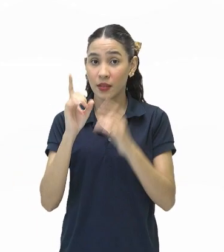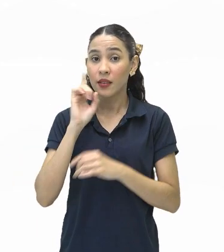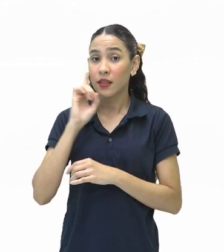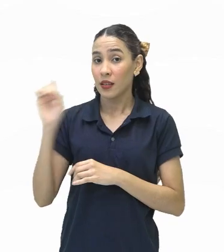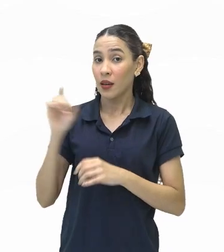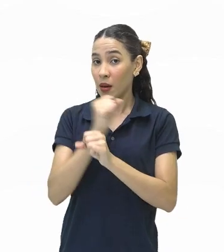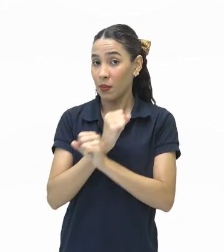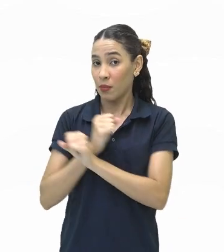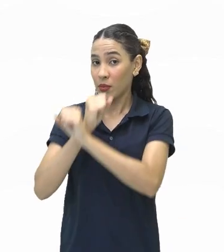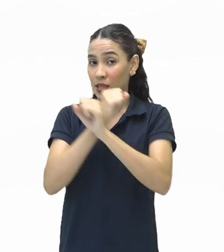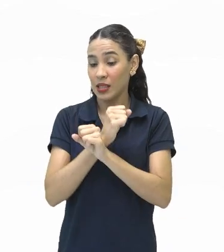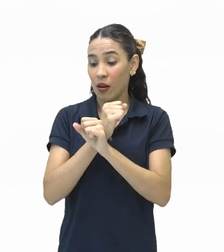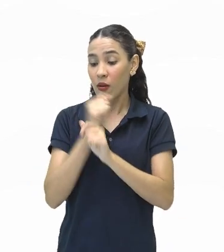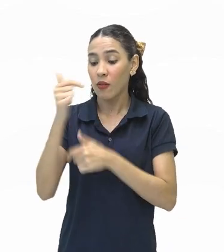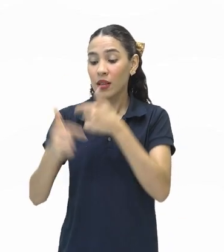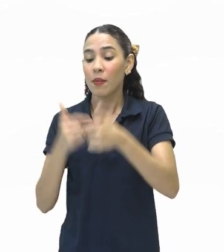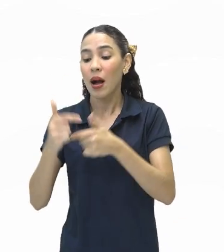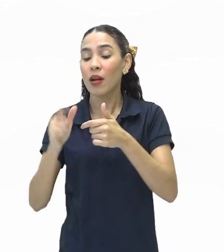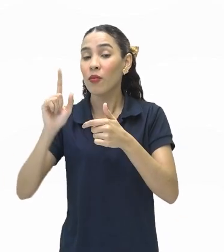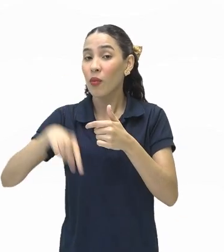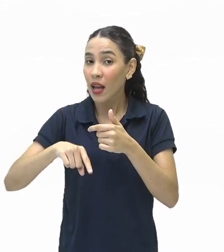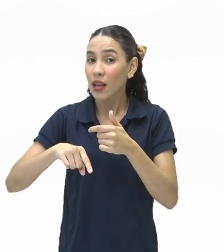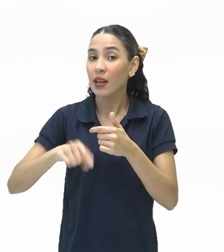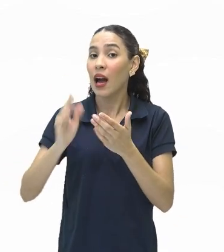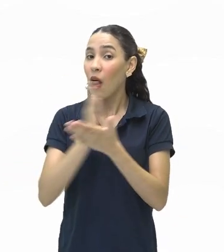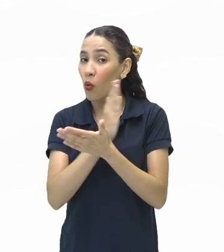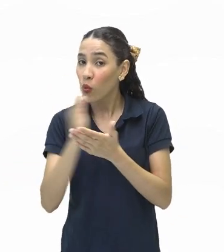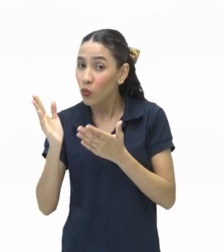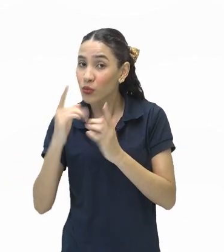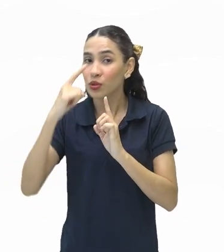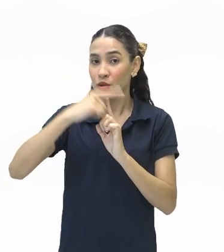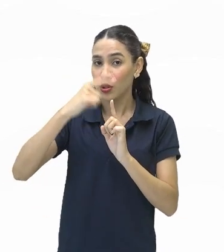a proteção ao trabalho é uma das formas de